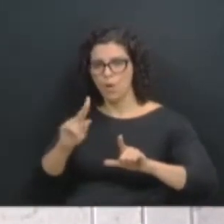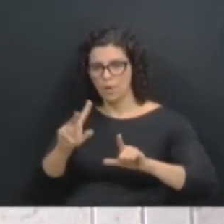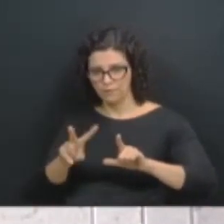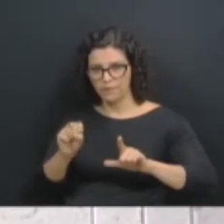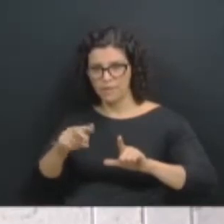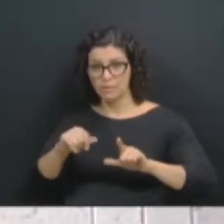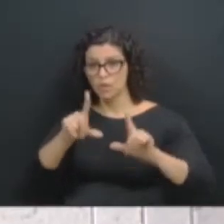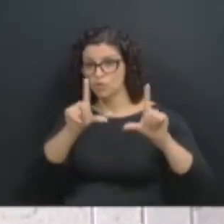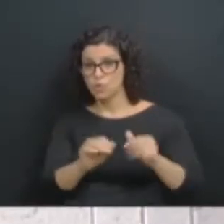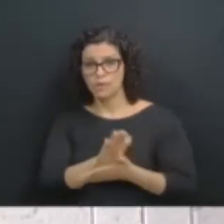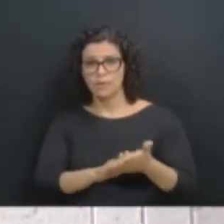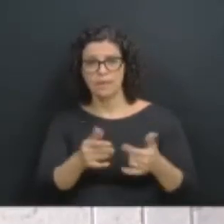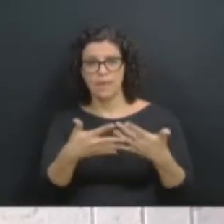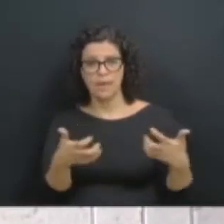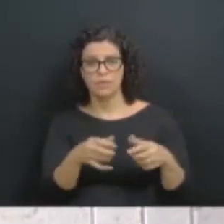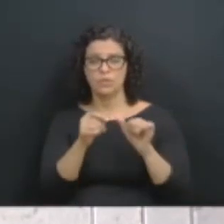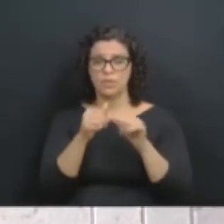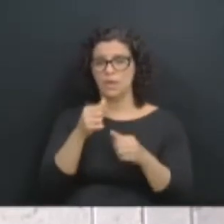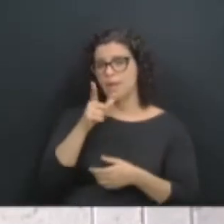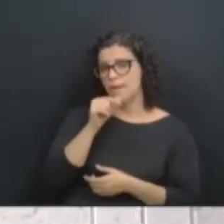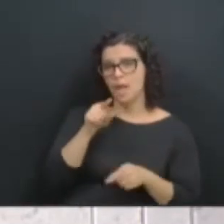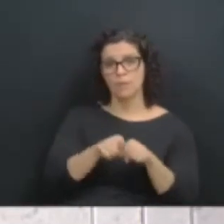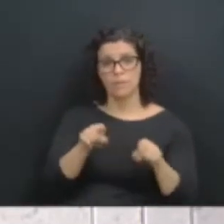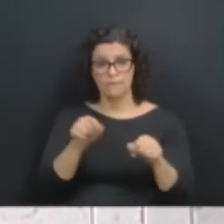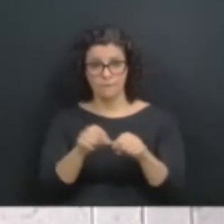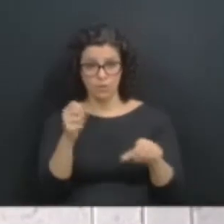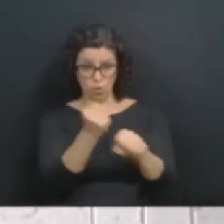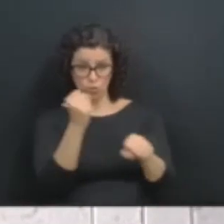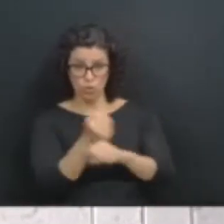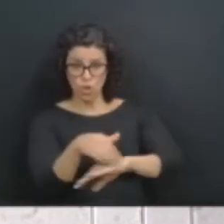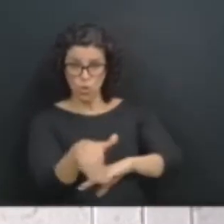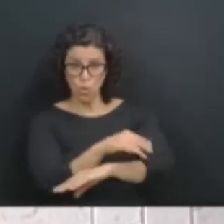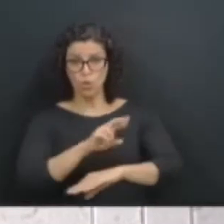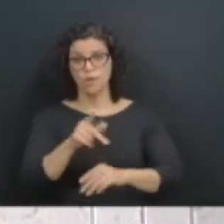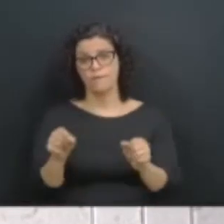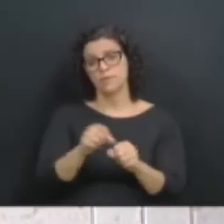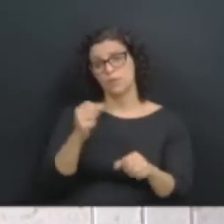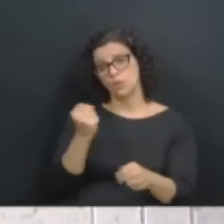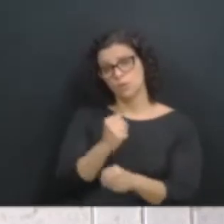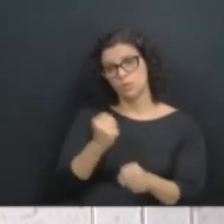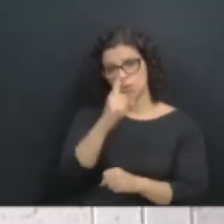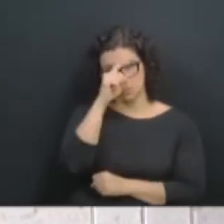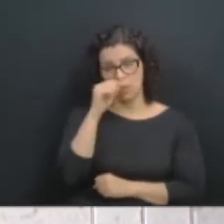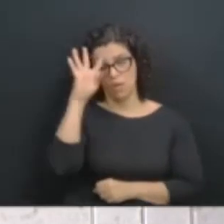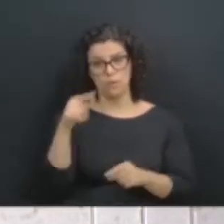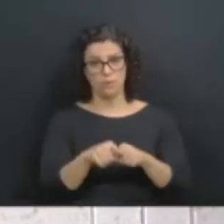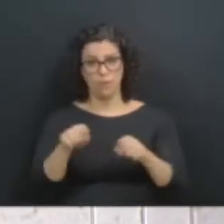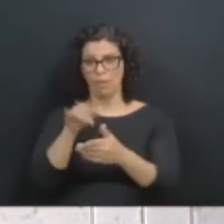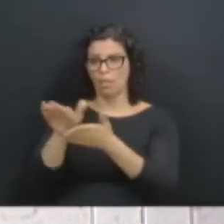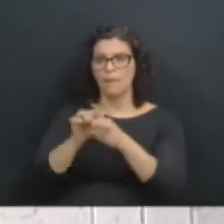a tarifa de água e luz. Resolveu construir obra eleitoreira e não fazer hospital. Resolveu gastar